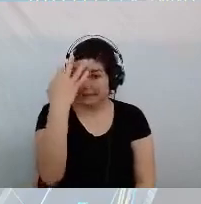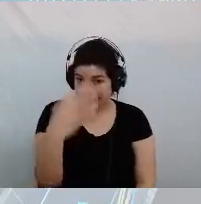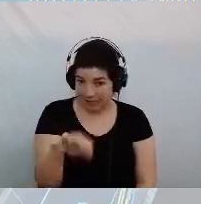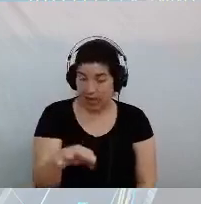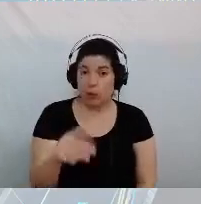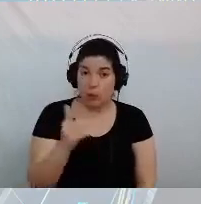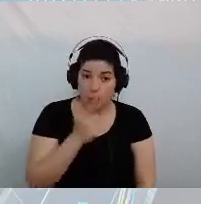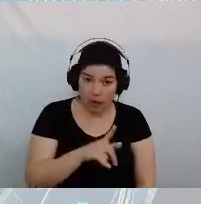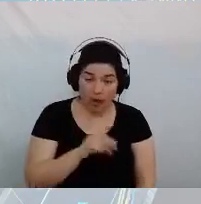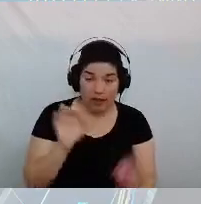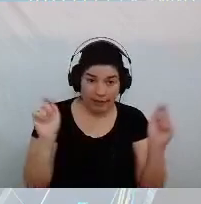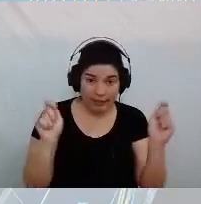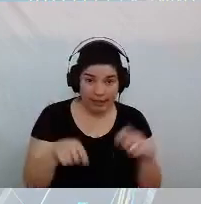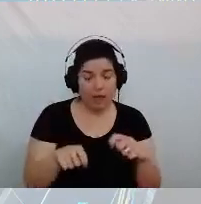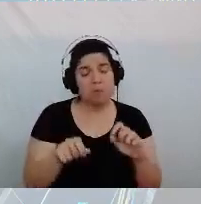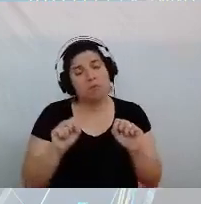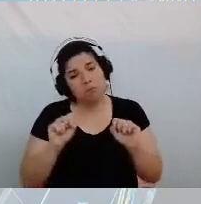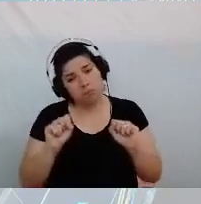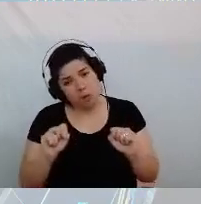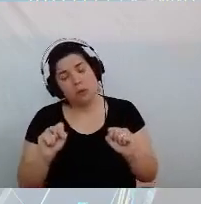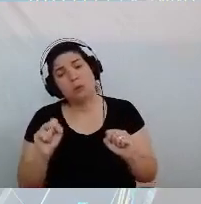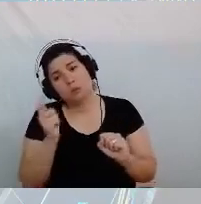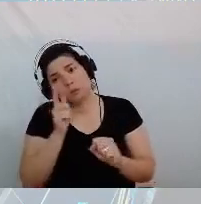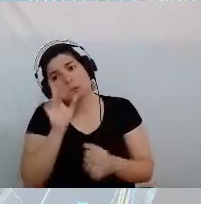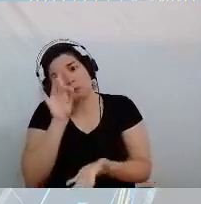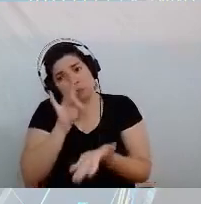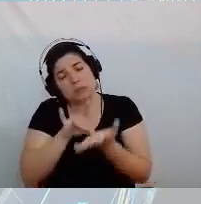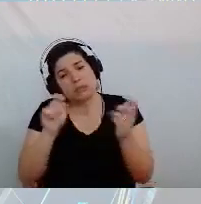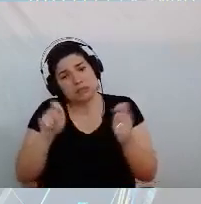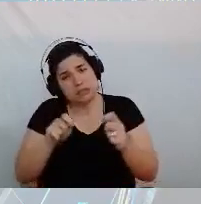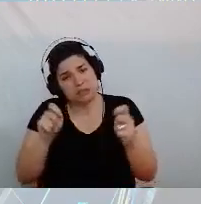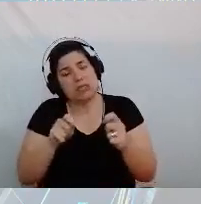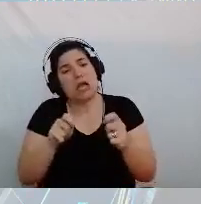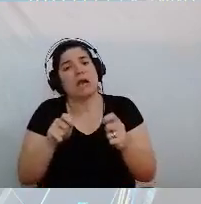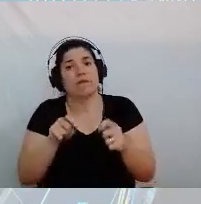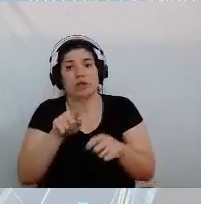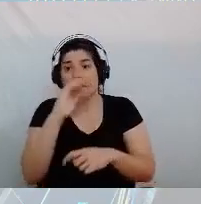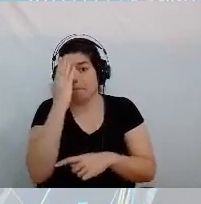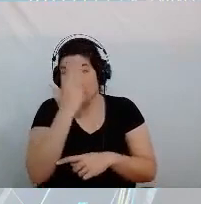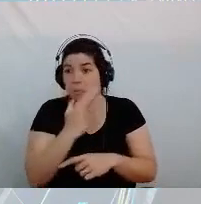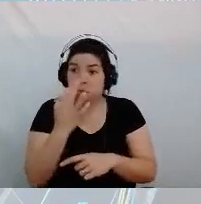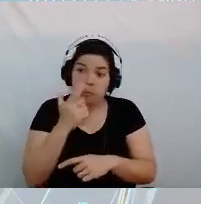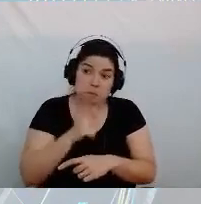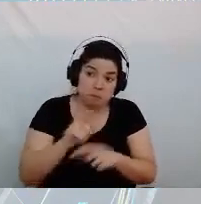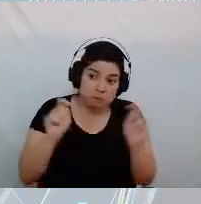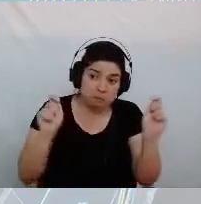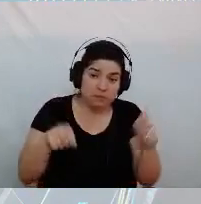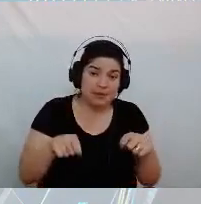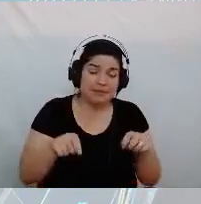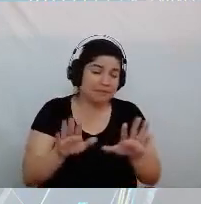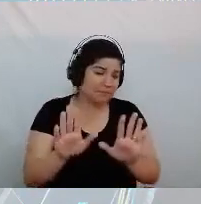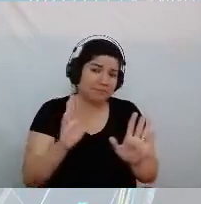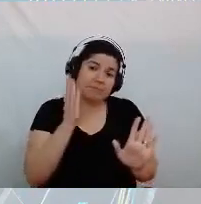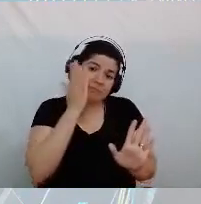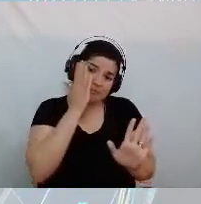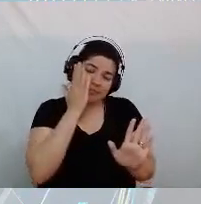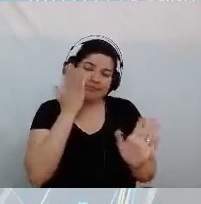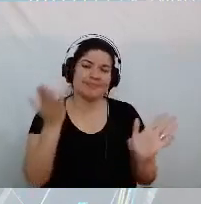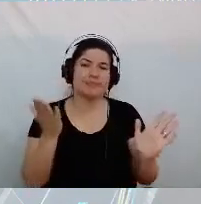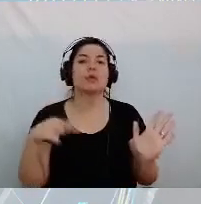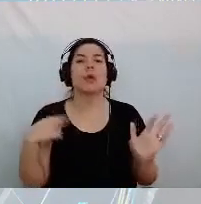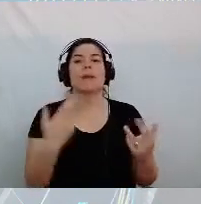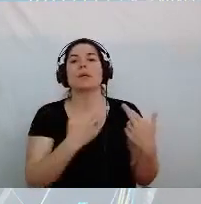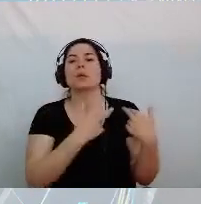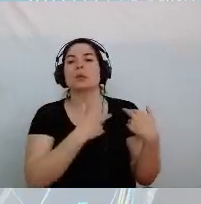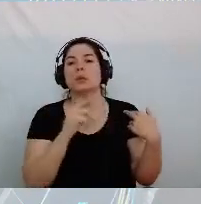chance de que eventualmente agente de verdade e você comprova então o nosso papel muitas vezes passa pra gente ter essa